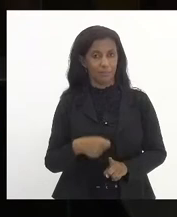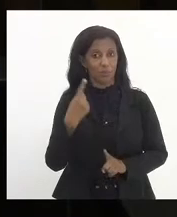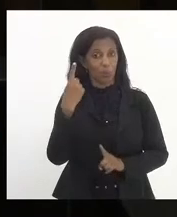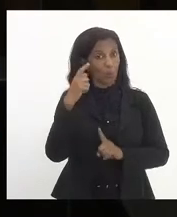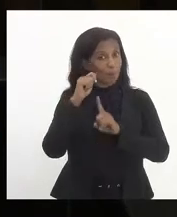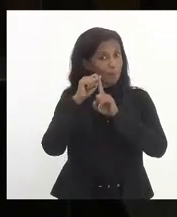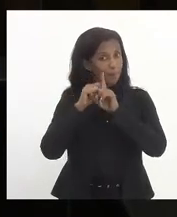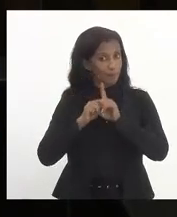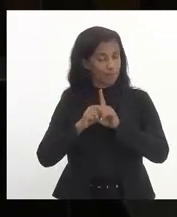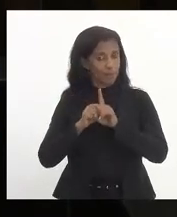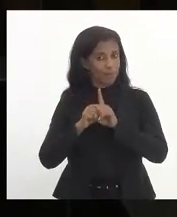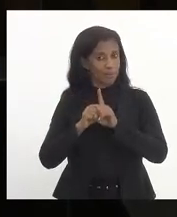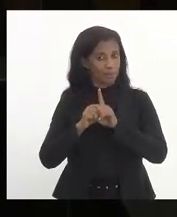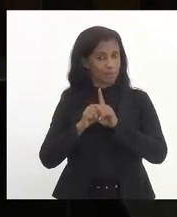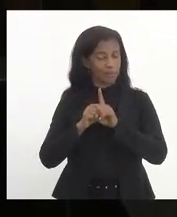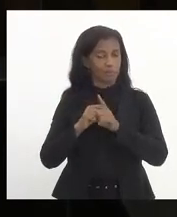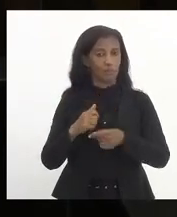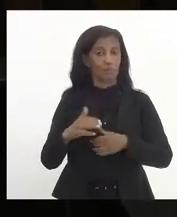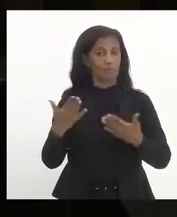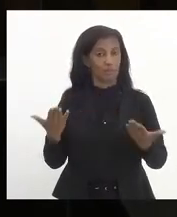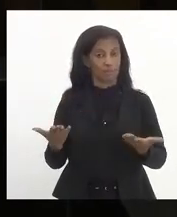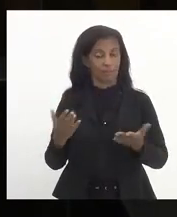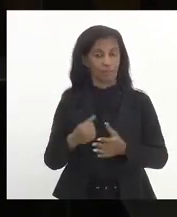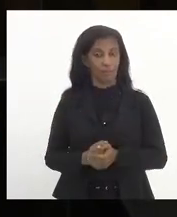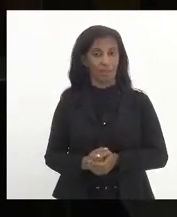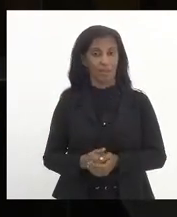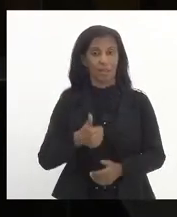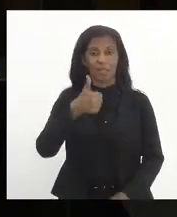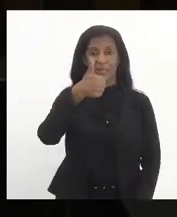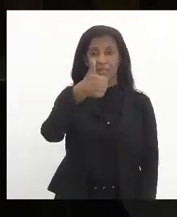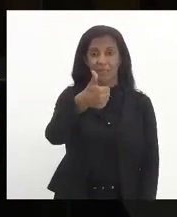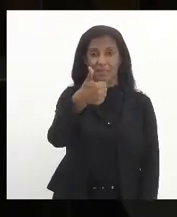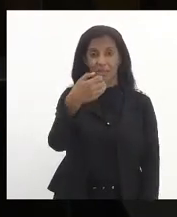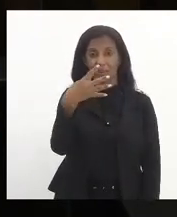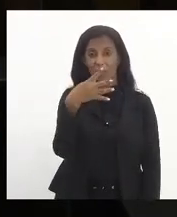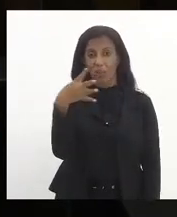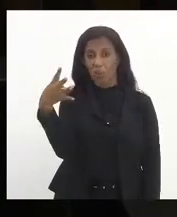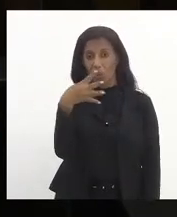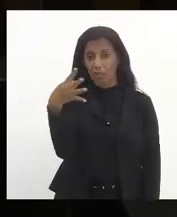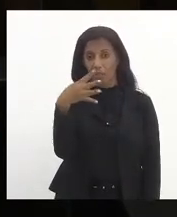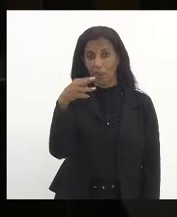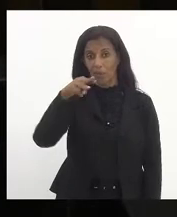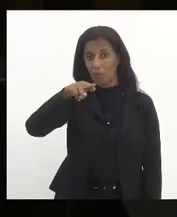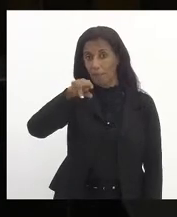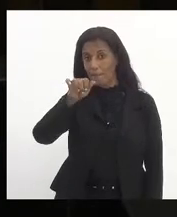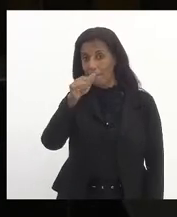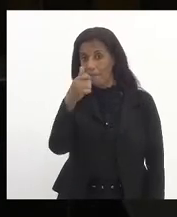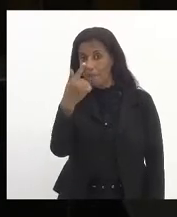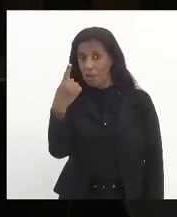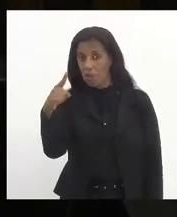por mês. Ou seja, 144 milhões de dólares